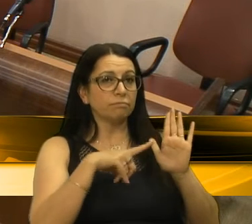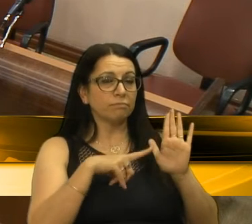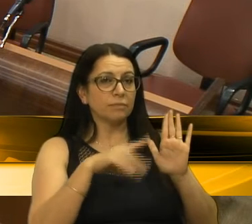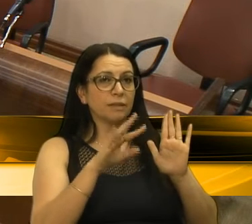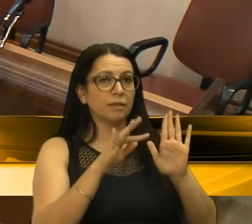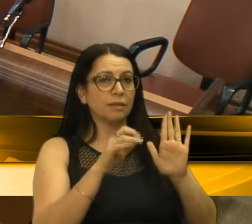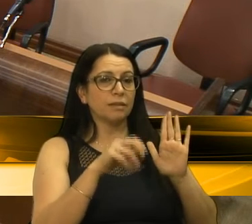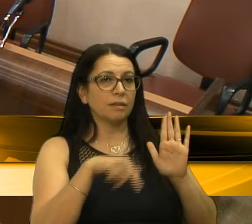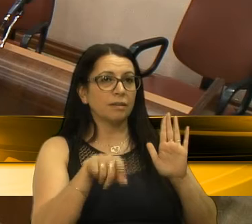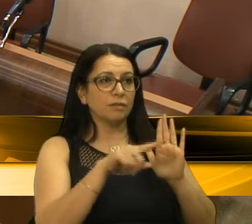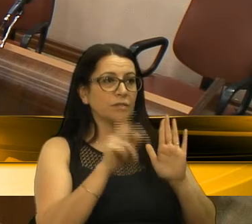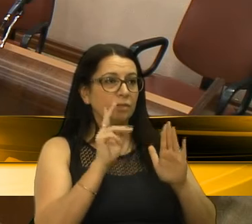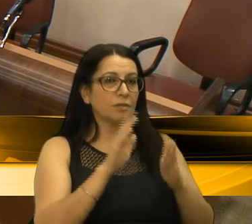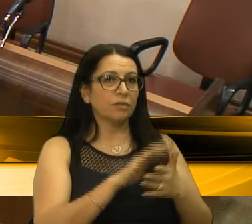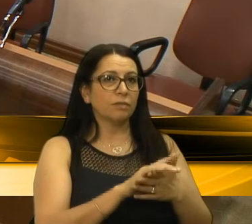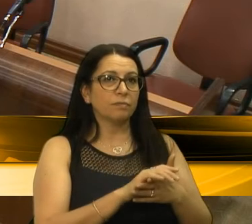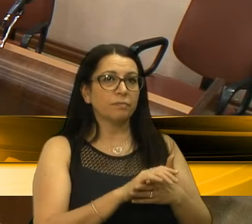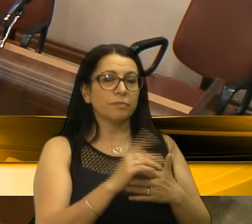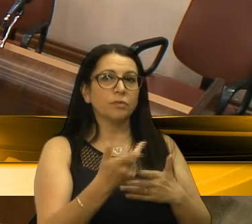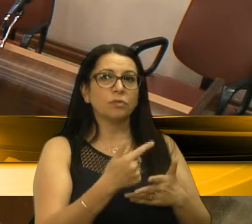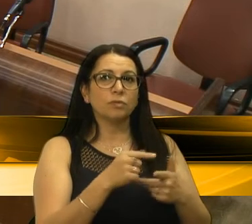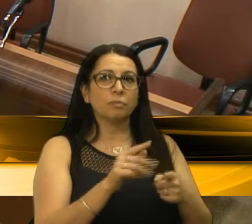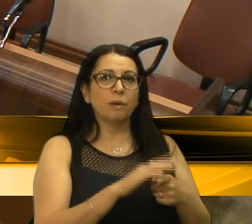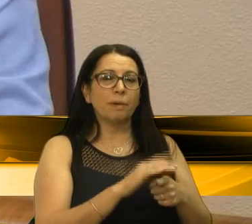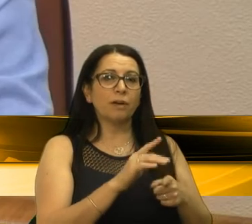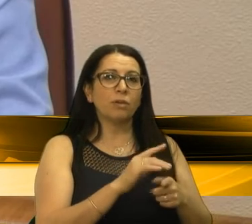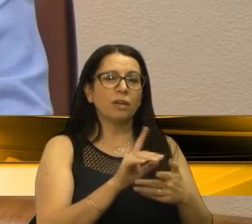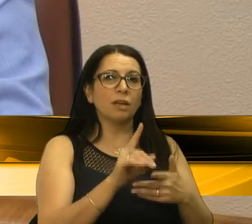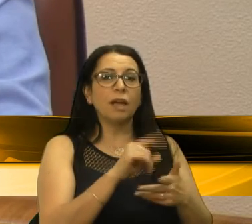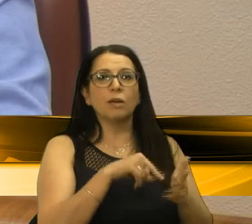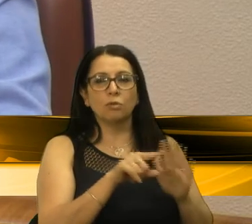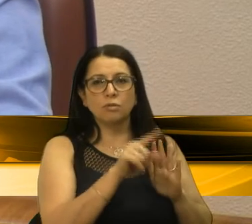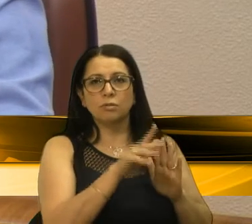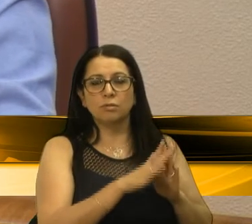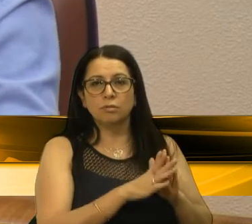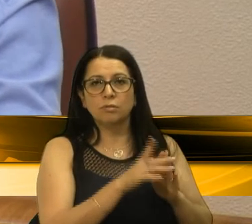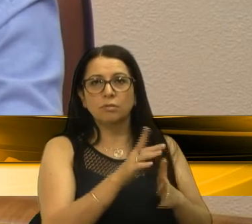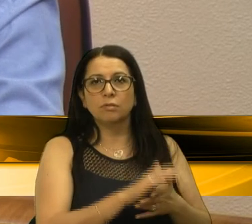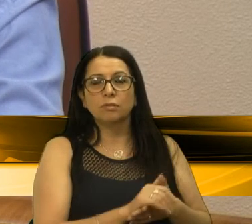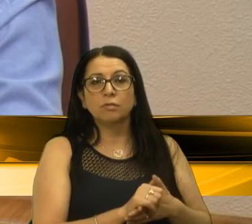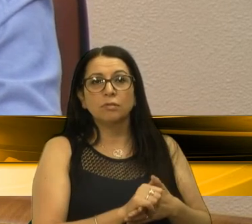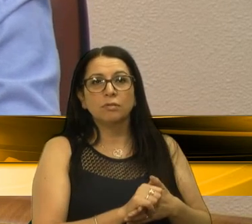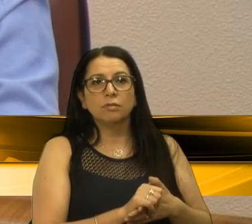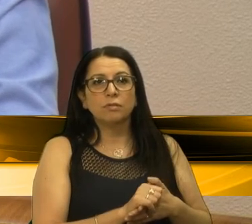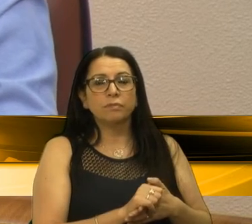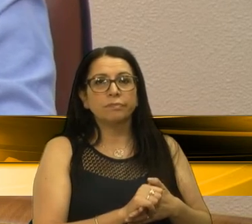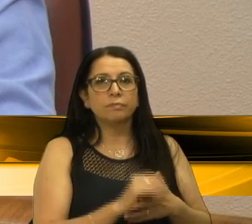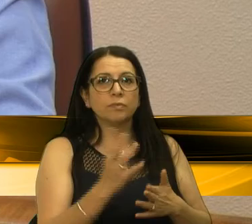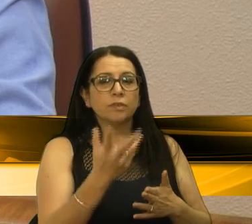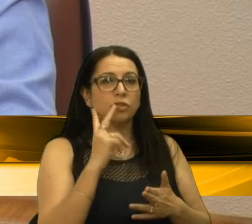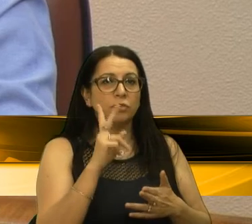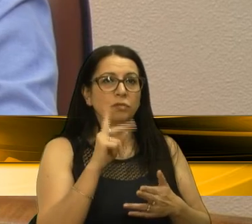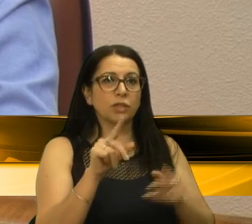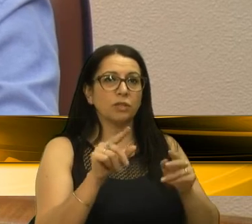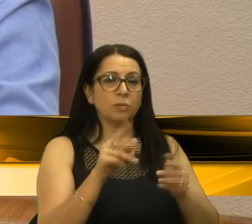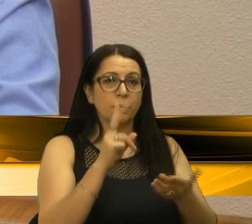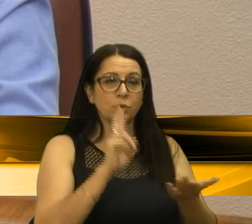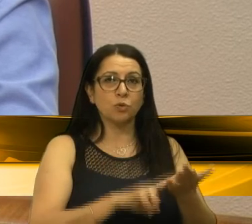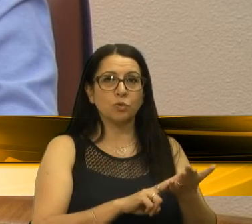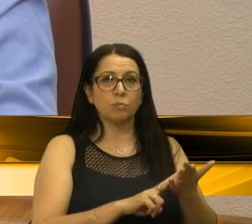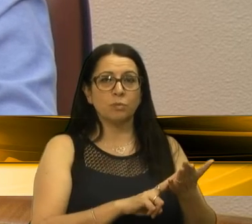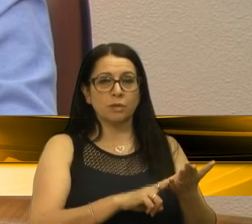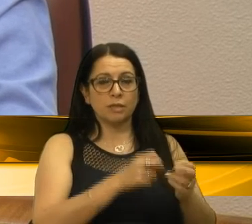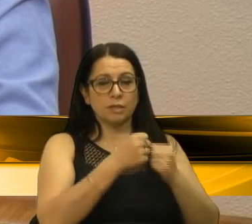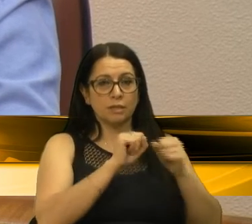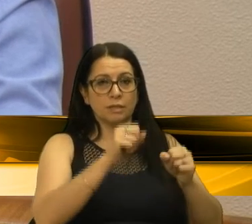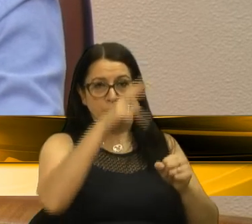que o prefeito municipal firmou antes do fechamento, ele previa que nós tínhamos que fazer. E isso foi exatamente no dia que eu assumi a Secretaria Municipal de Saúde de Caxias